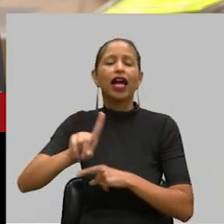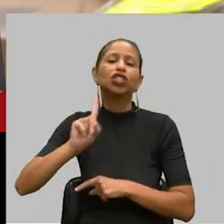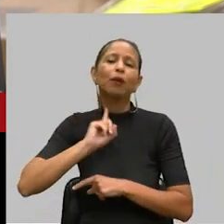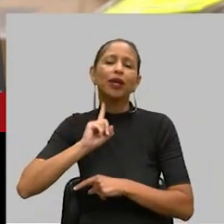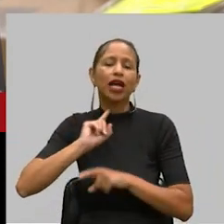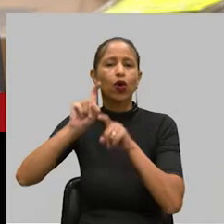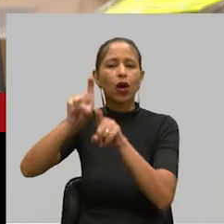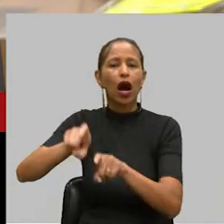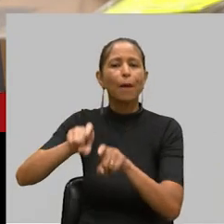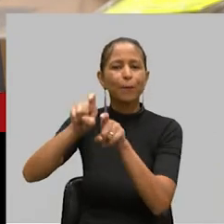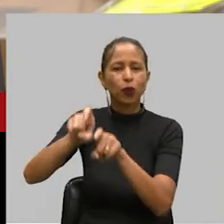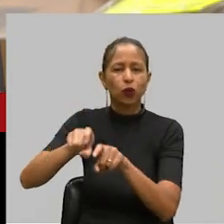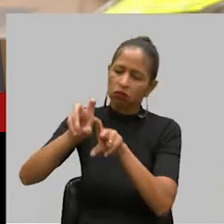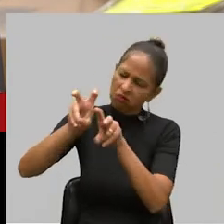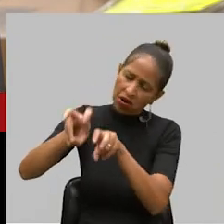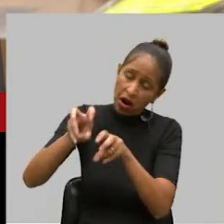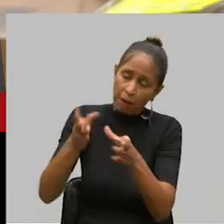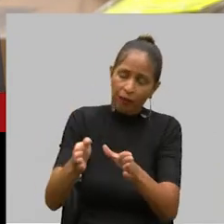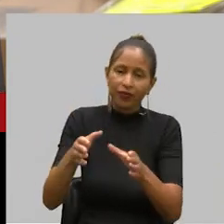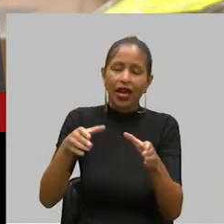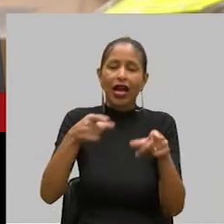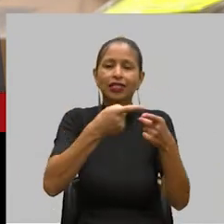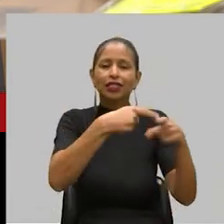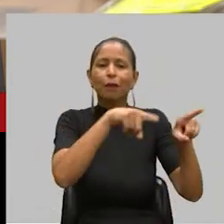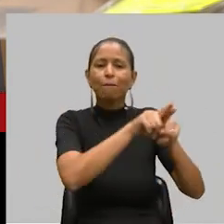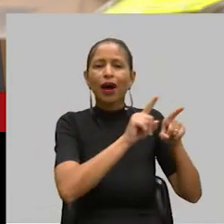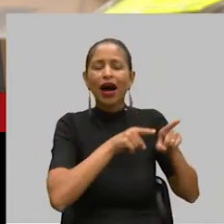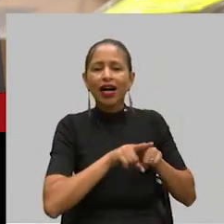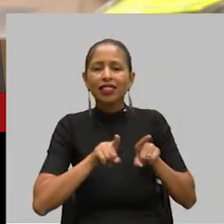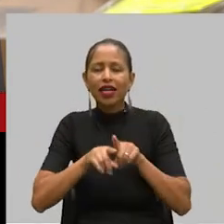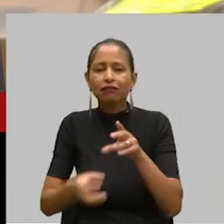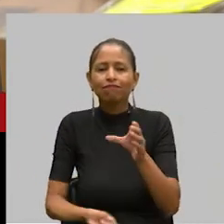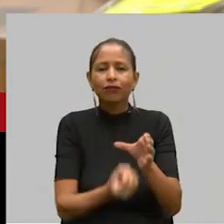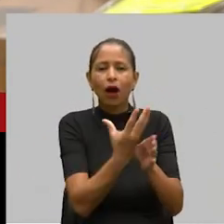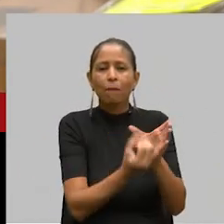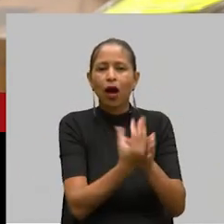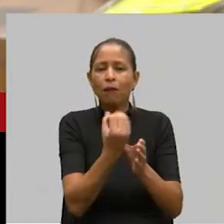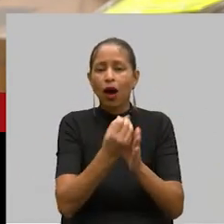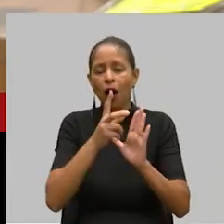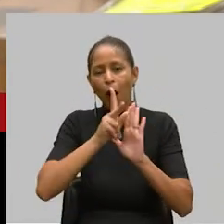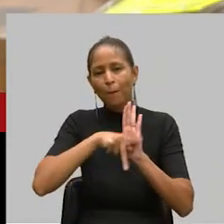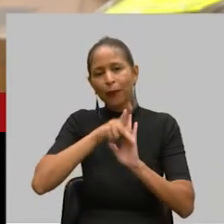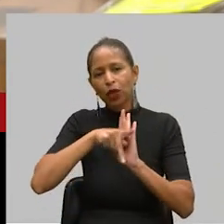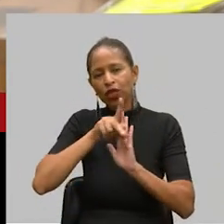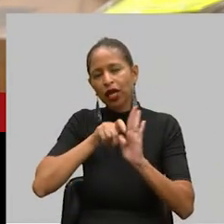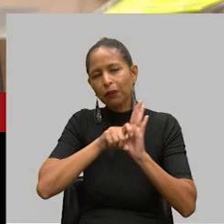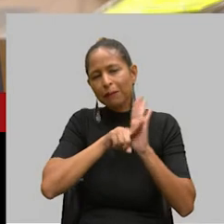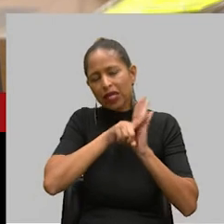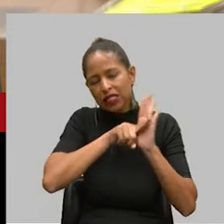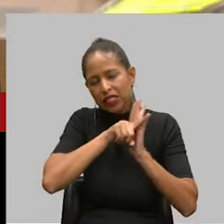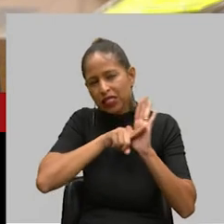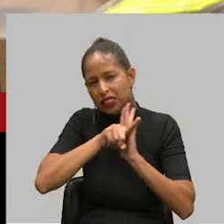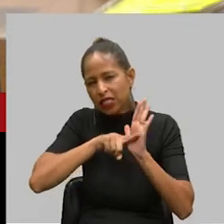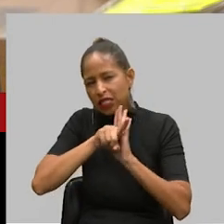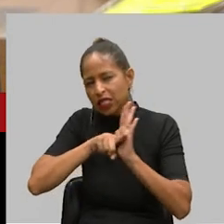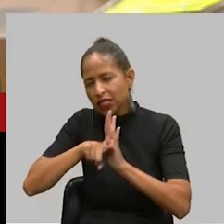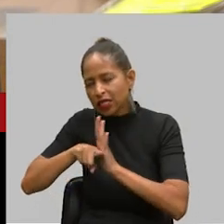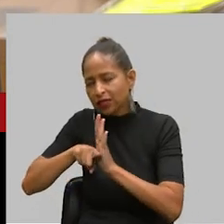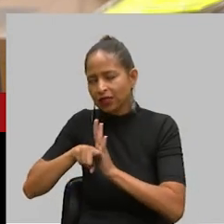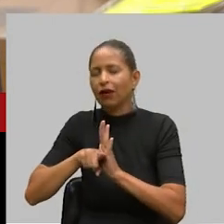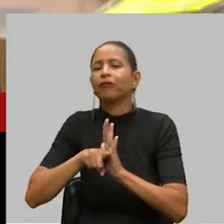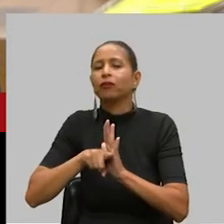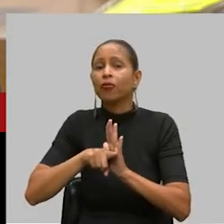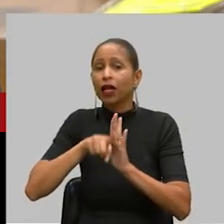campo e essas parcerias deram origem a diversos projetos de pesquisa de ensino e de extensão que